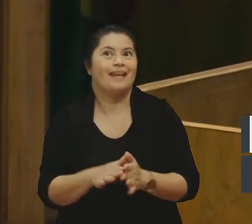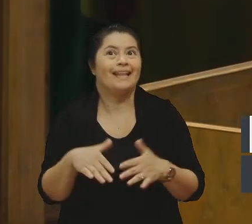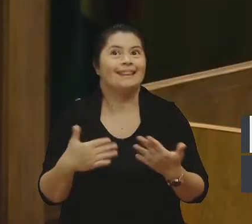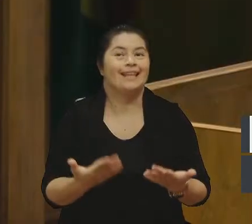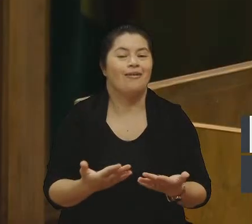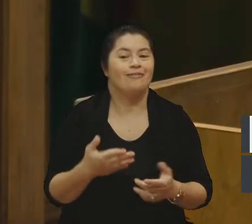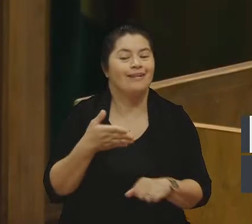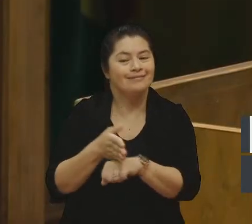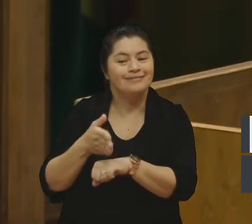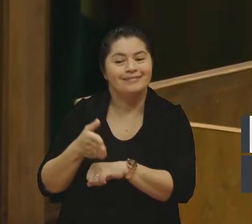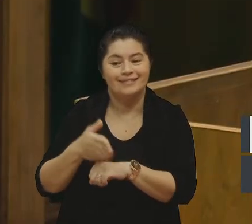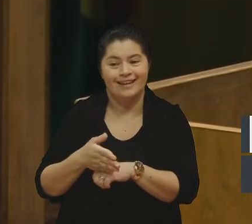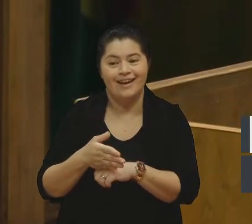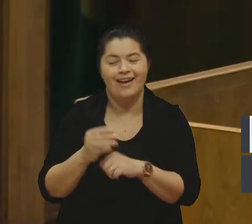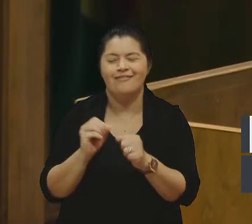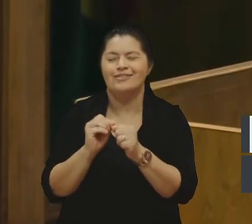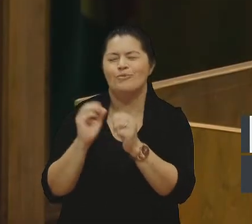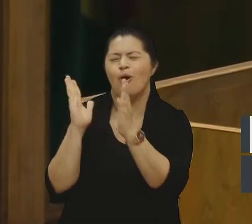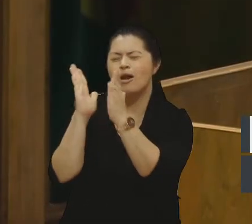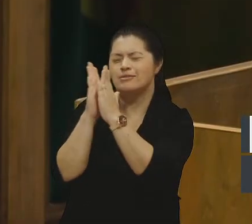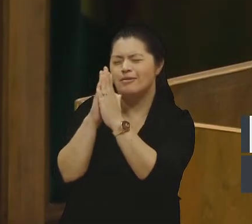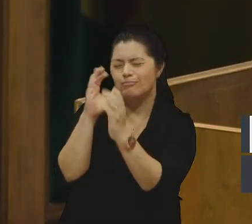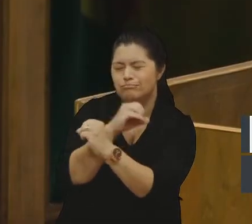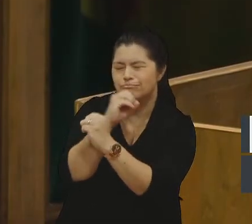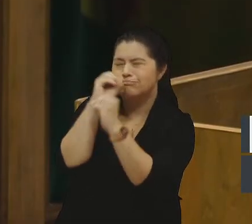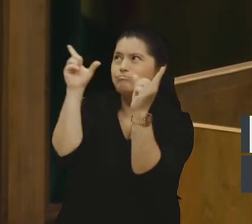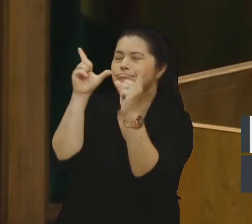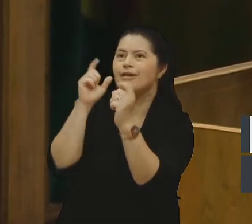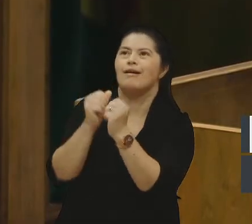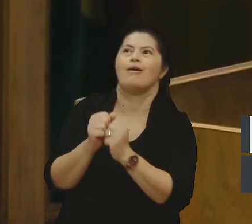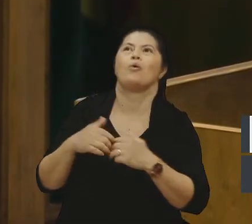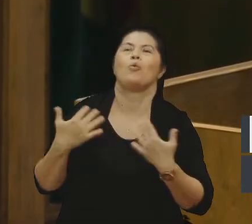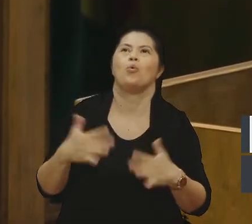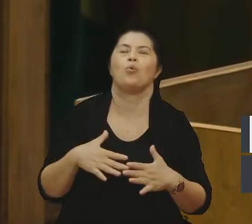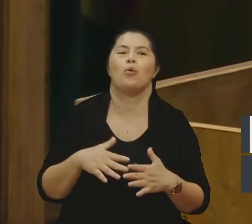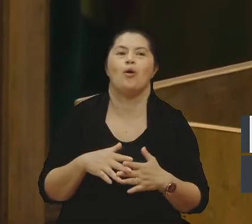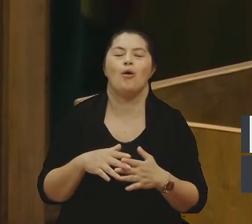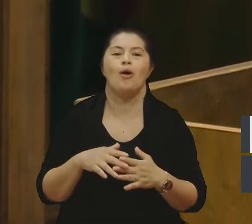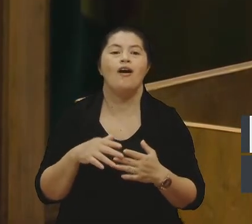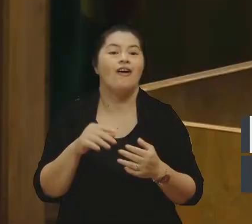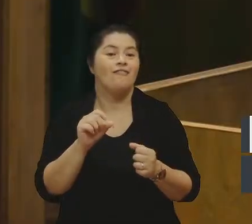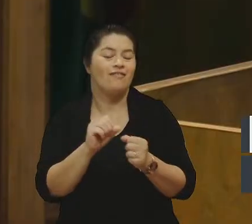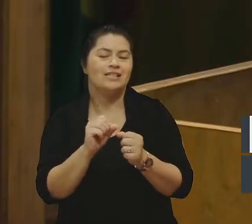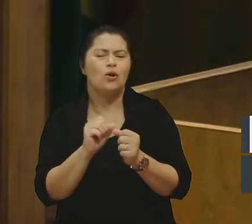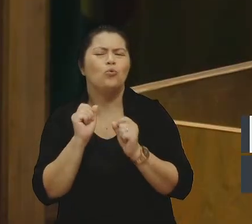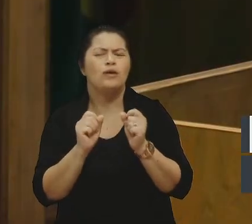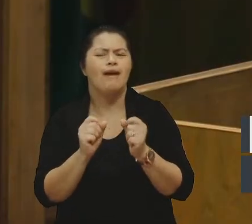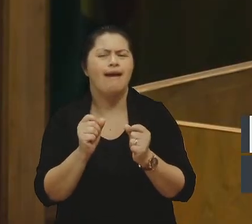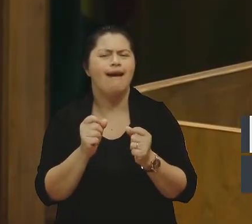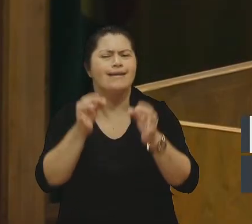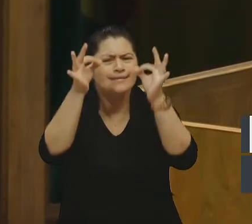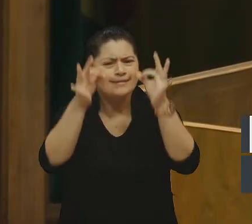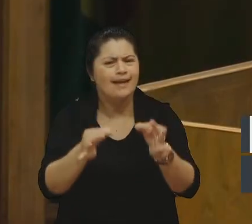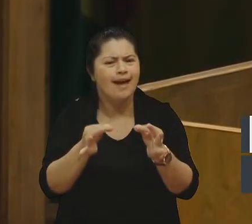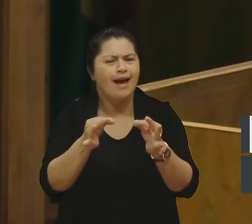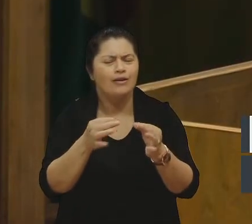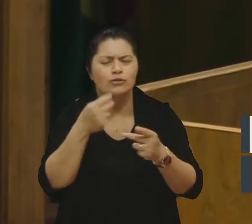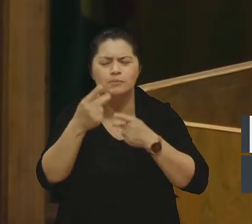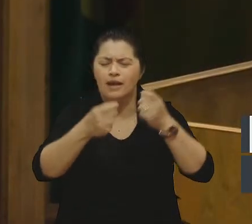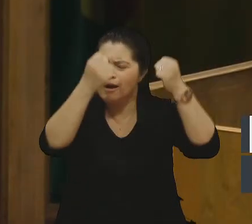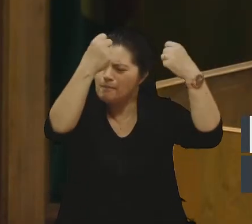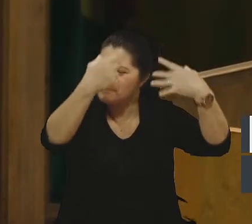vir aqui fazer uma boa entrega para vocês. Eu mudei o mote da minha apresentação para que eu pudesse ser o mais assertivo para o momento de vocês,